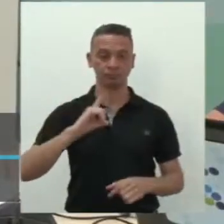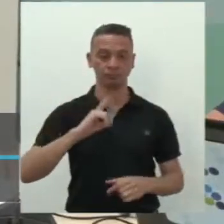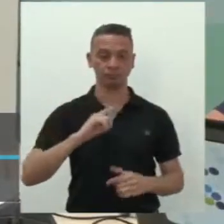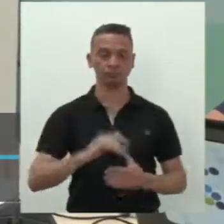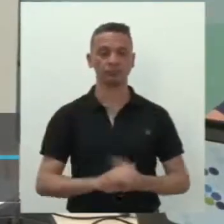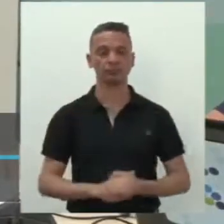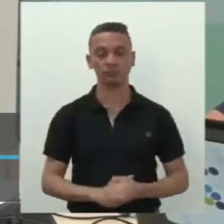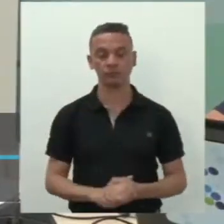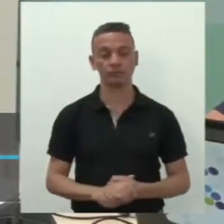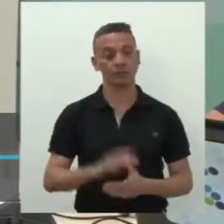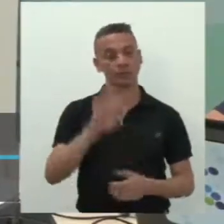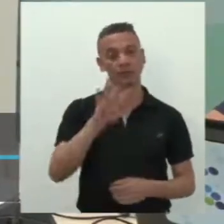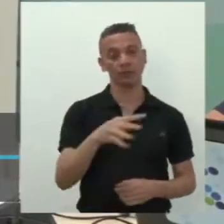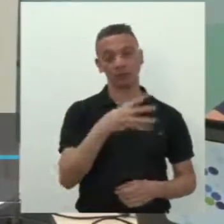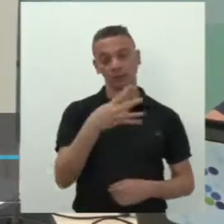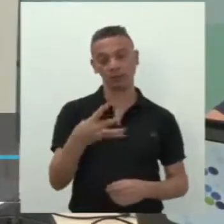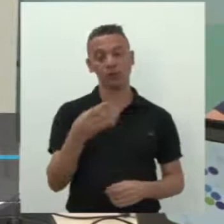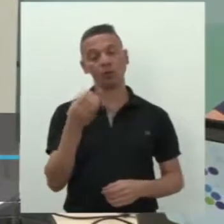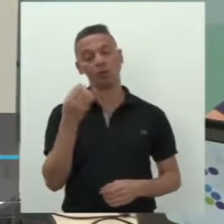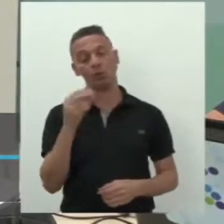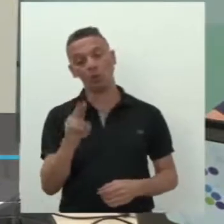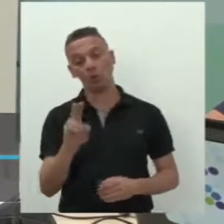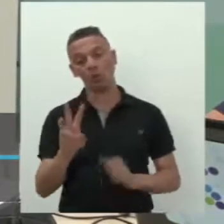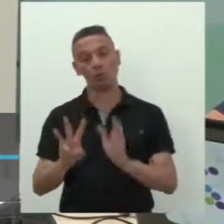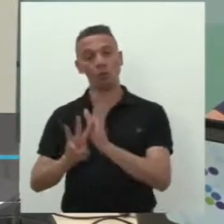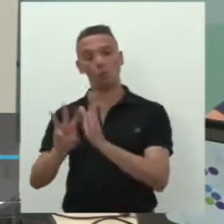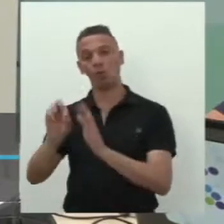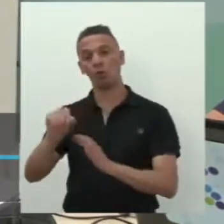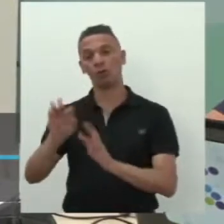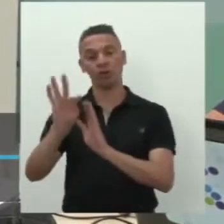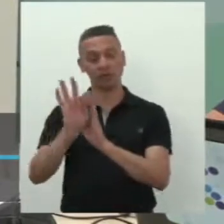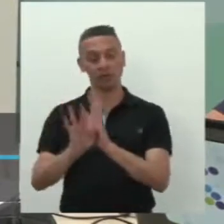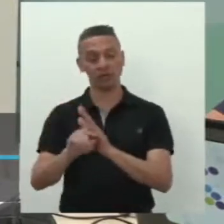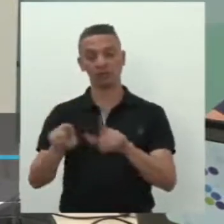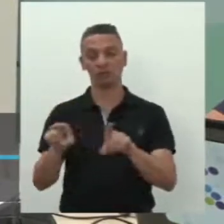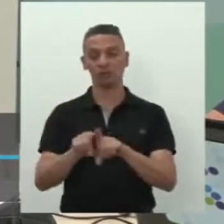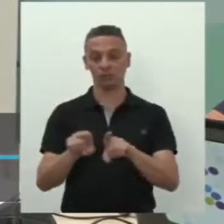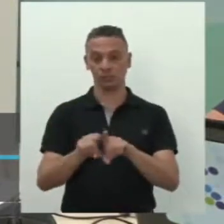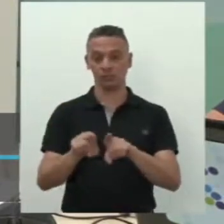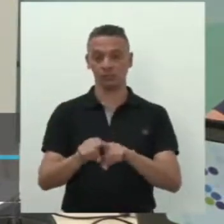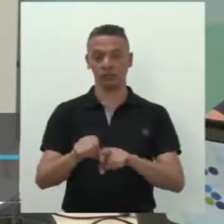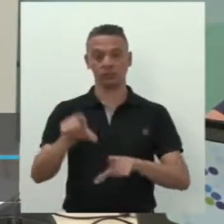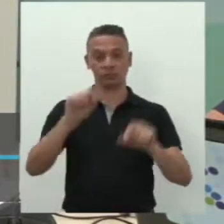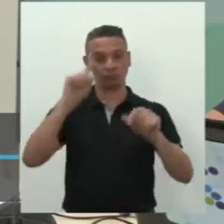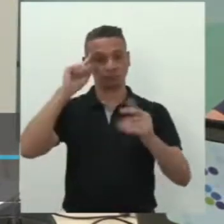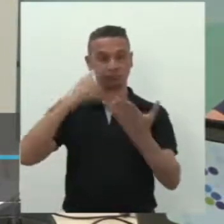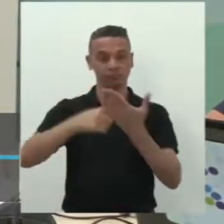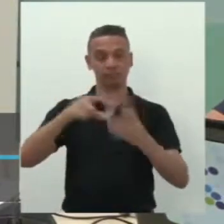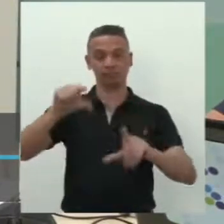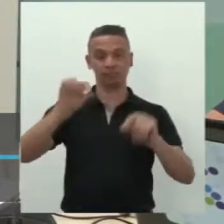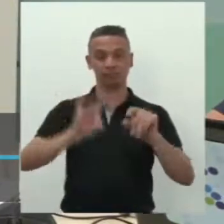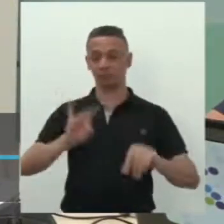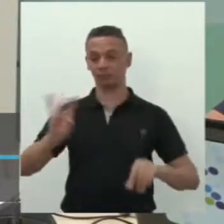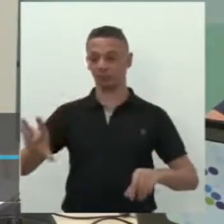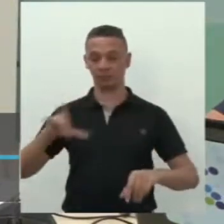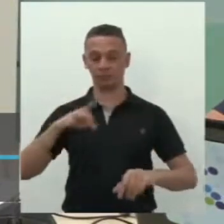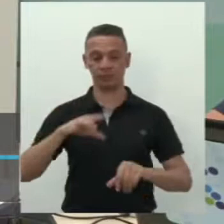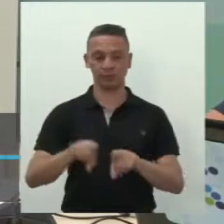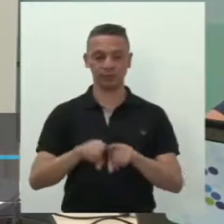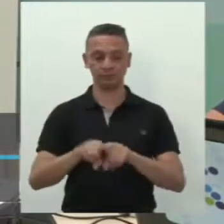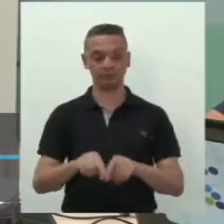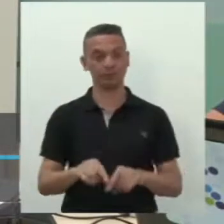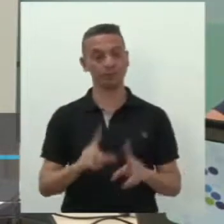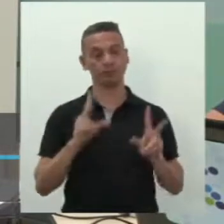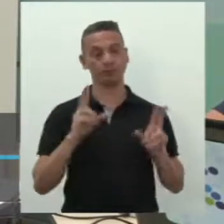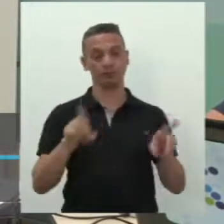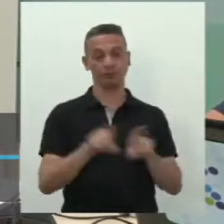do Excel, se como tabela no Word ou se como texto apenas. E aí você decide na hora de colar, tá? Mesma